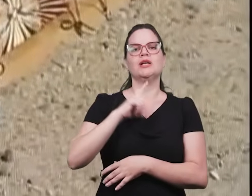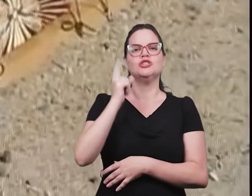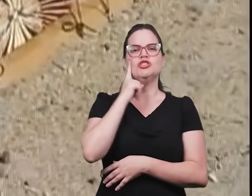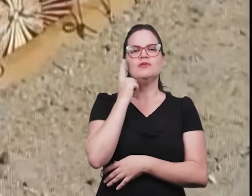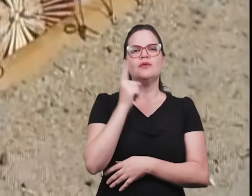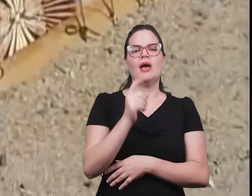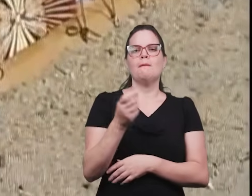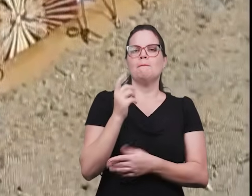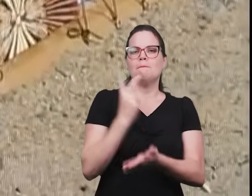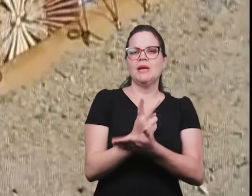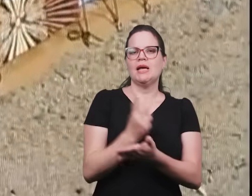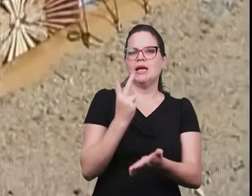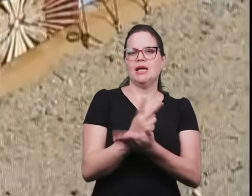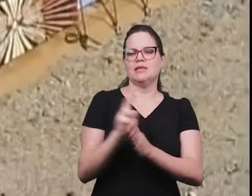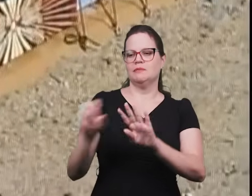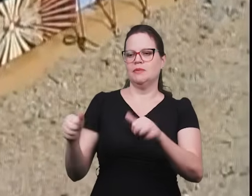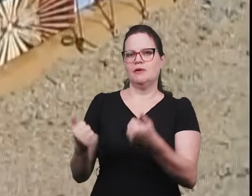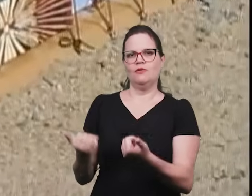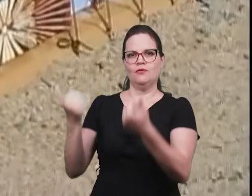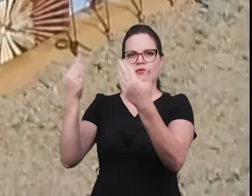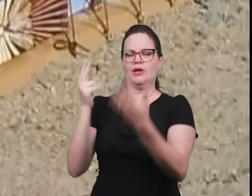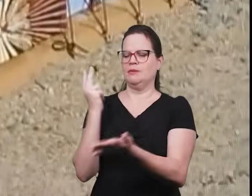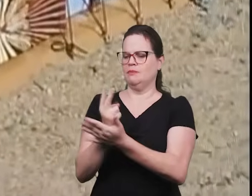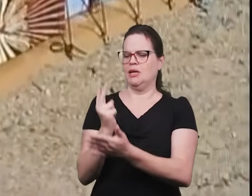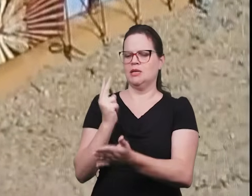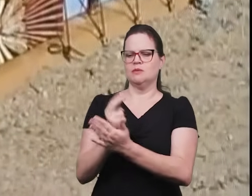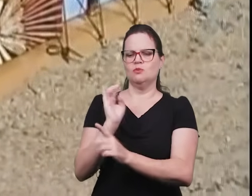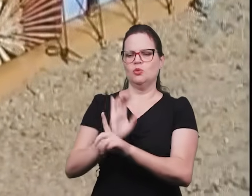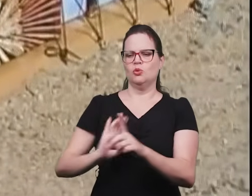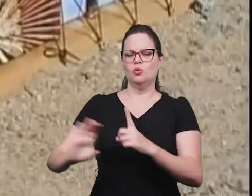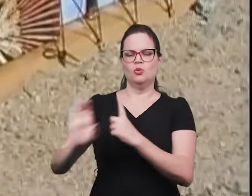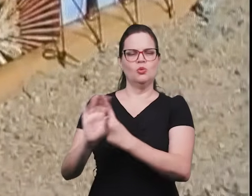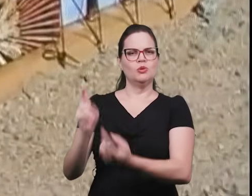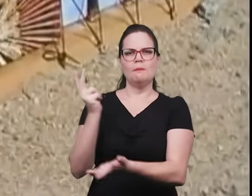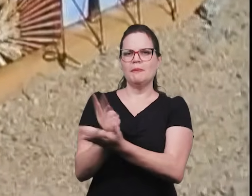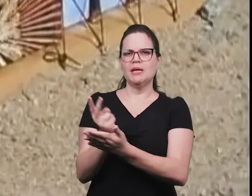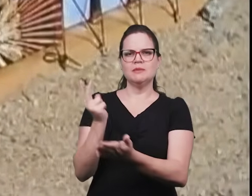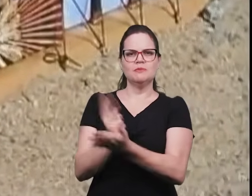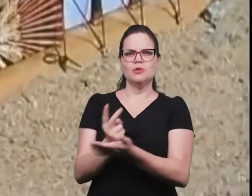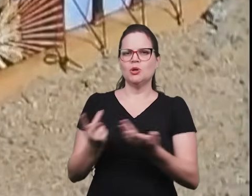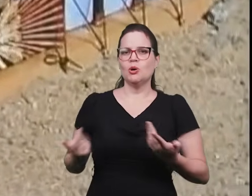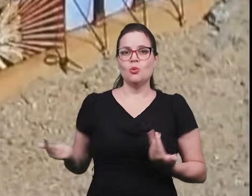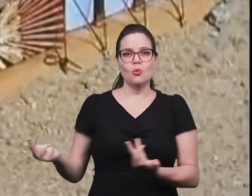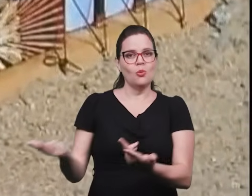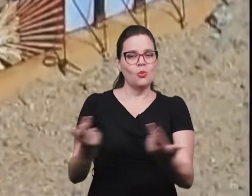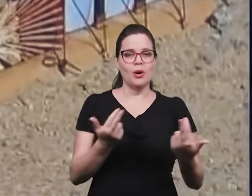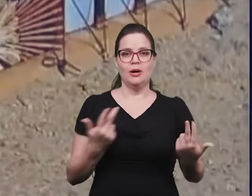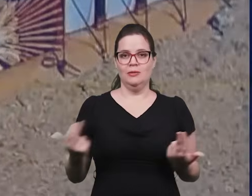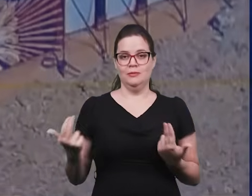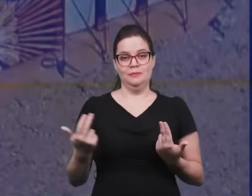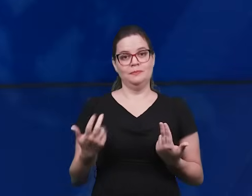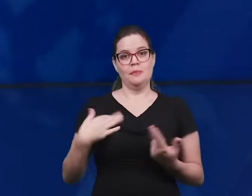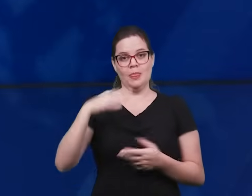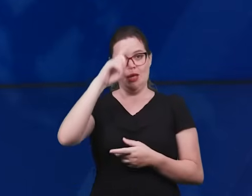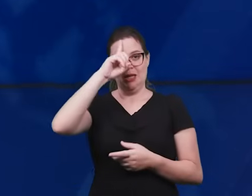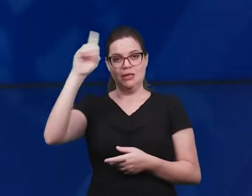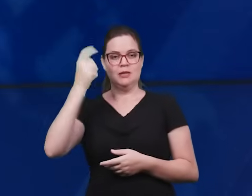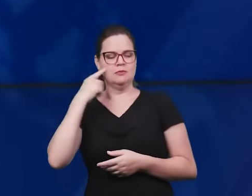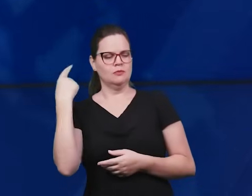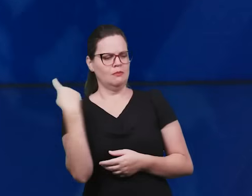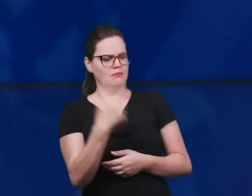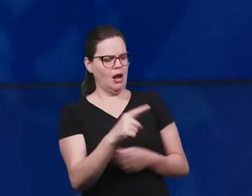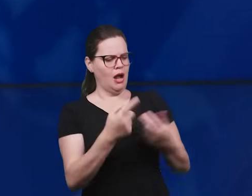mesma oferta, o mesmo culto, da mesma forma. A resposta de Deus a esse